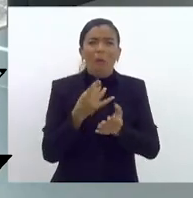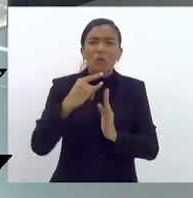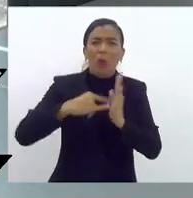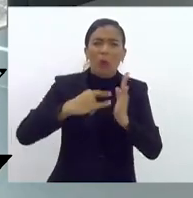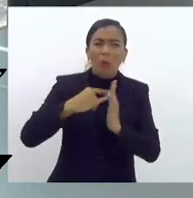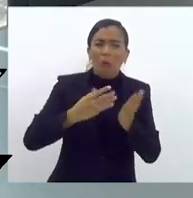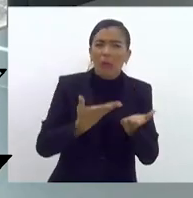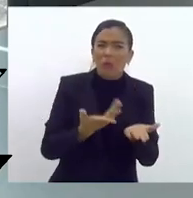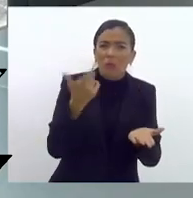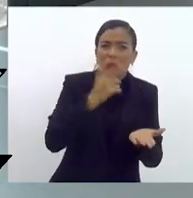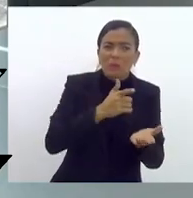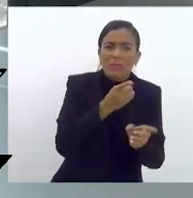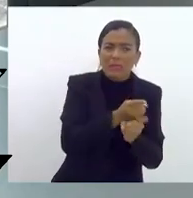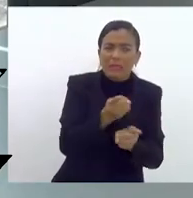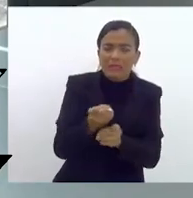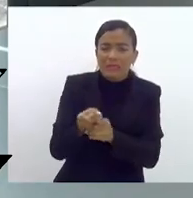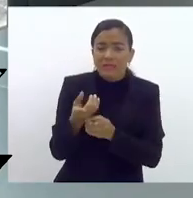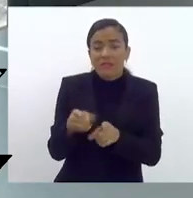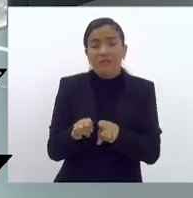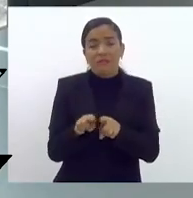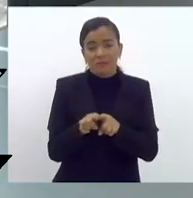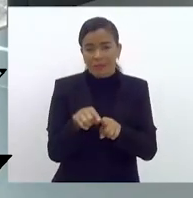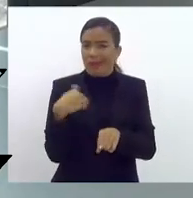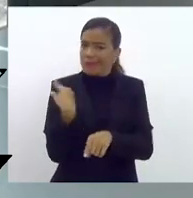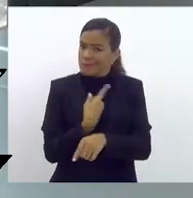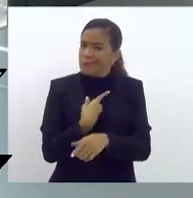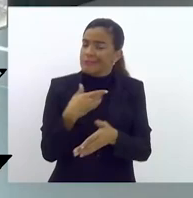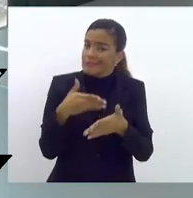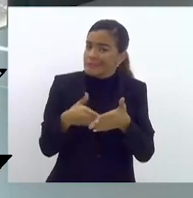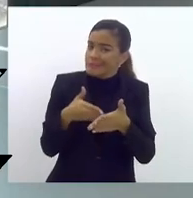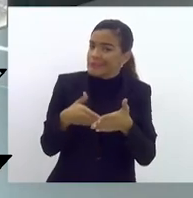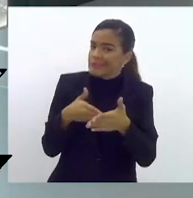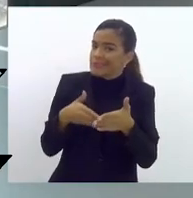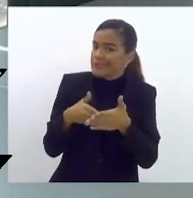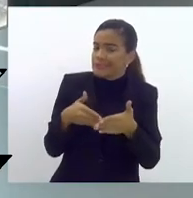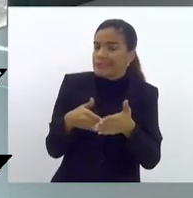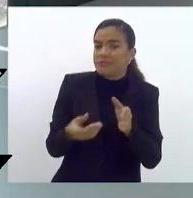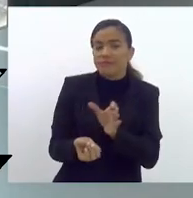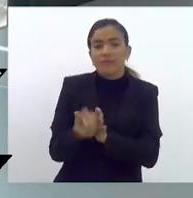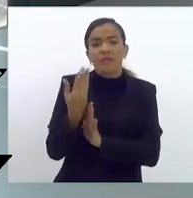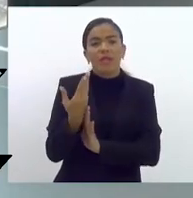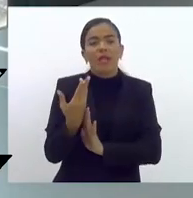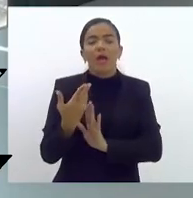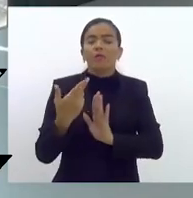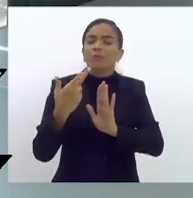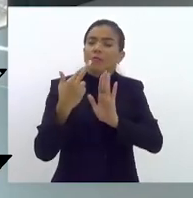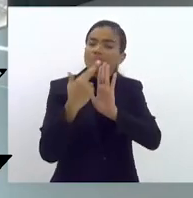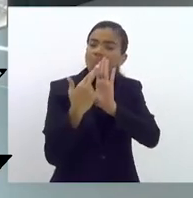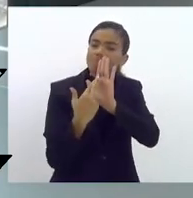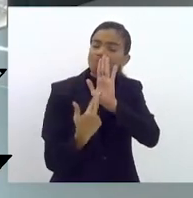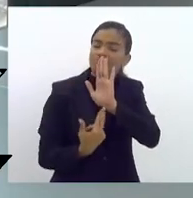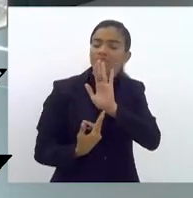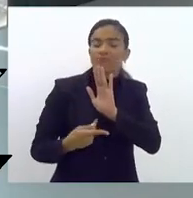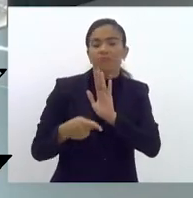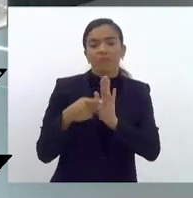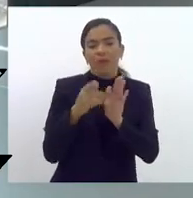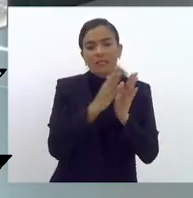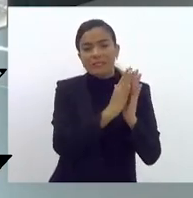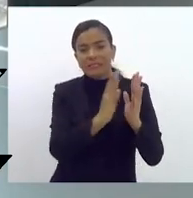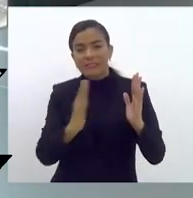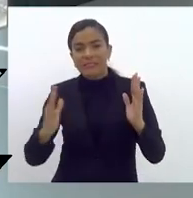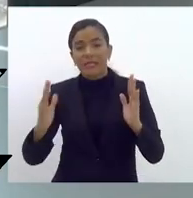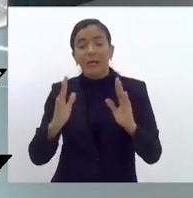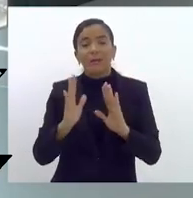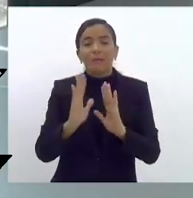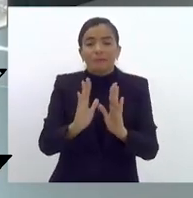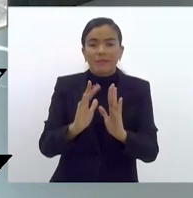documentos exigidos ali e a gente enfrentou e tá enfrentando a matéria nesse momento criando uma normativa própria para esses procedimentos de forma que